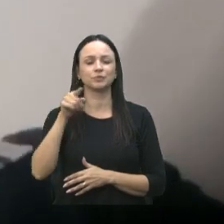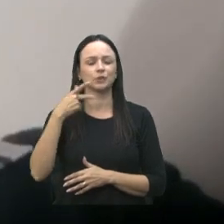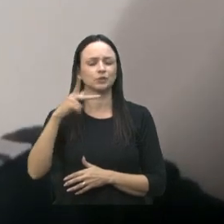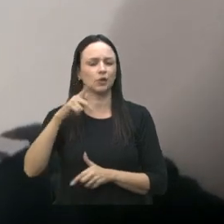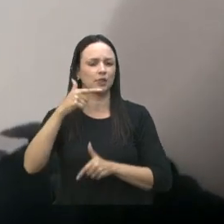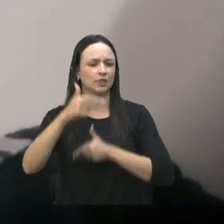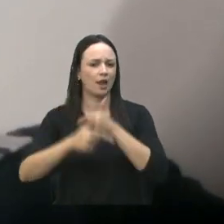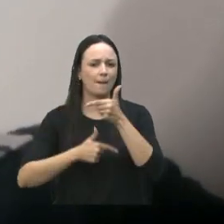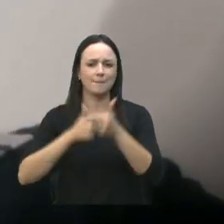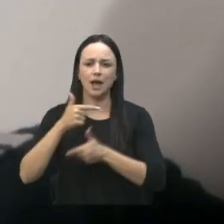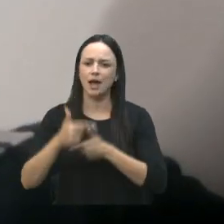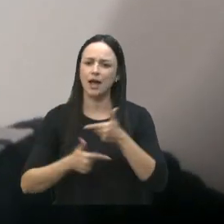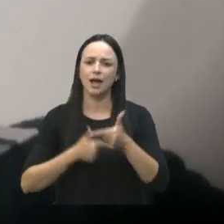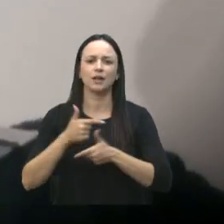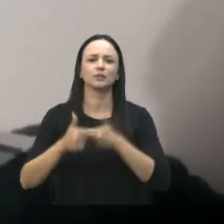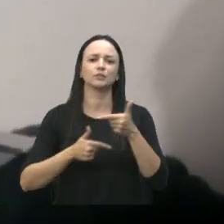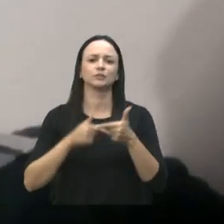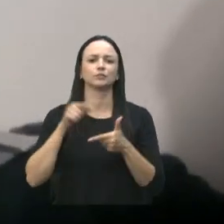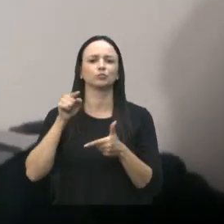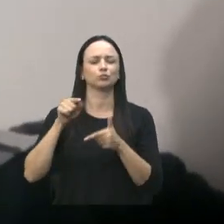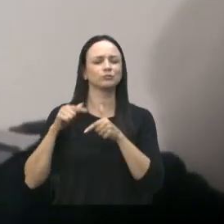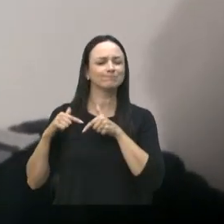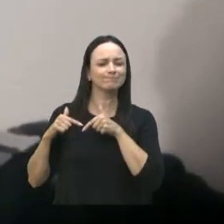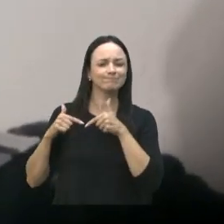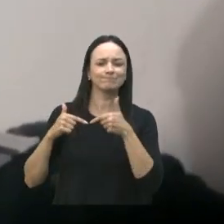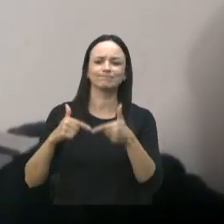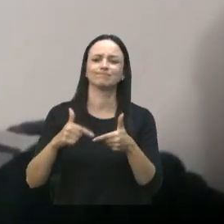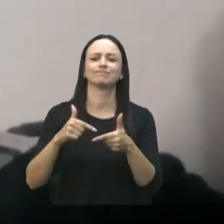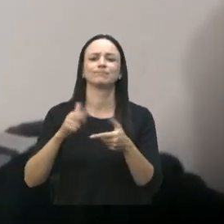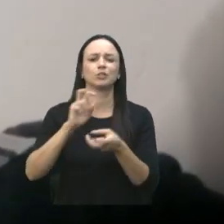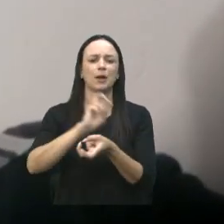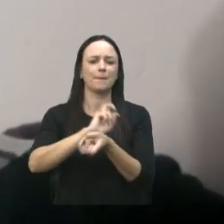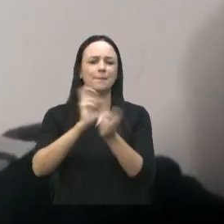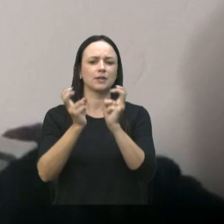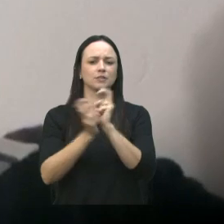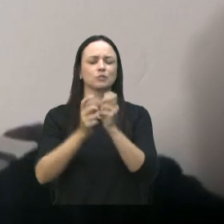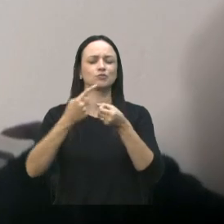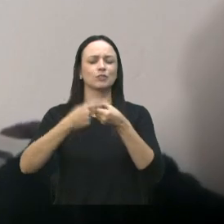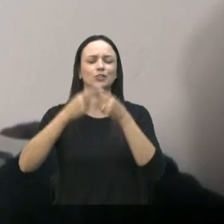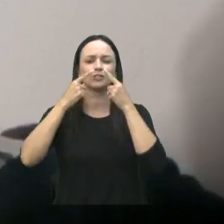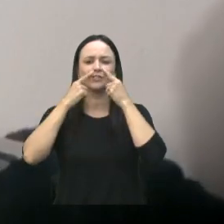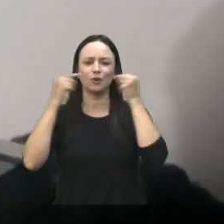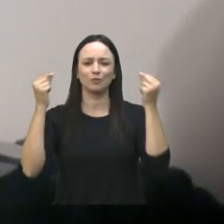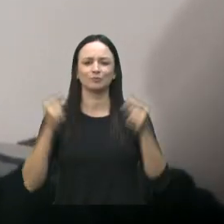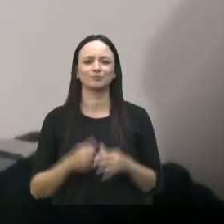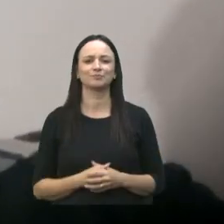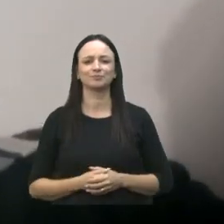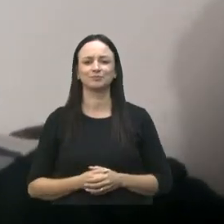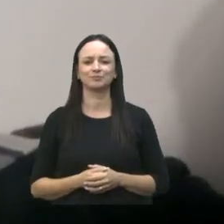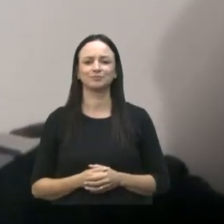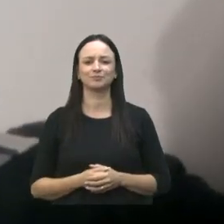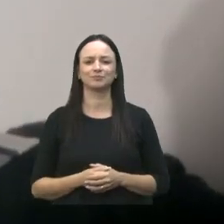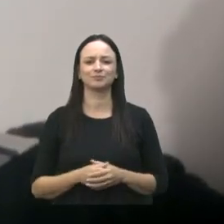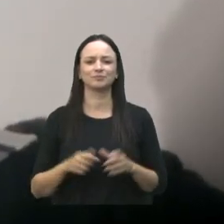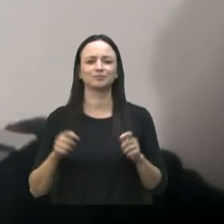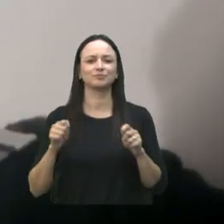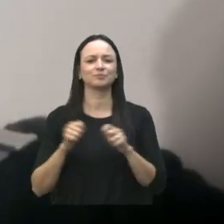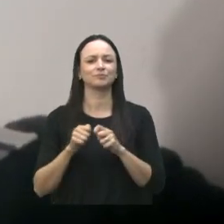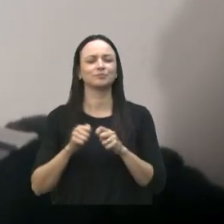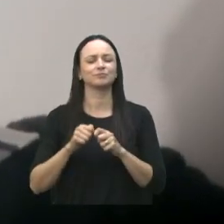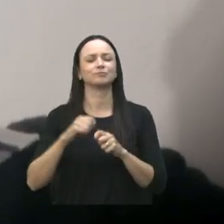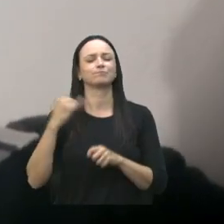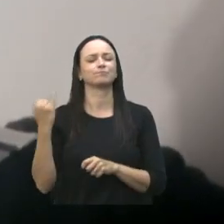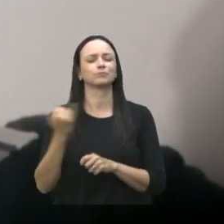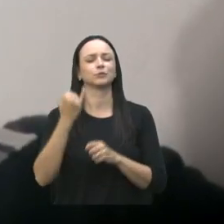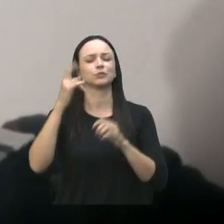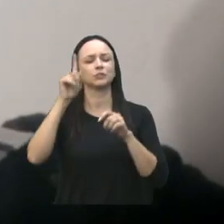trabalho, pela sua dedicação pela capoeira aí na cidade de Jaú. Que faça jus dessa